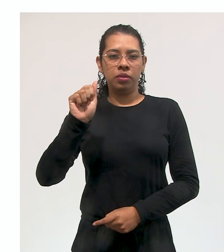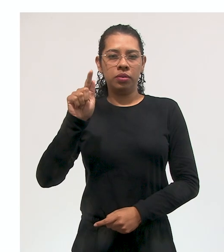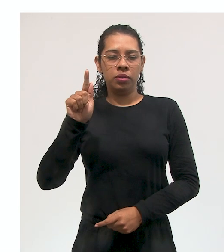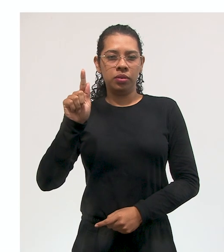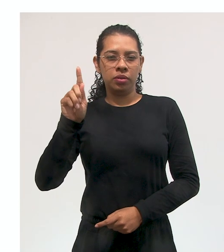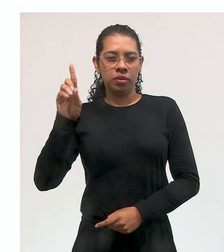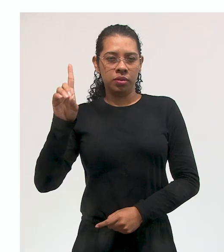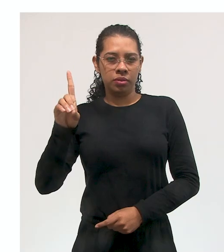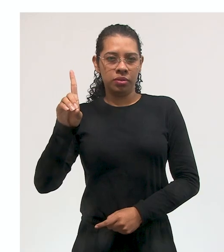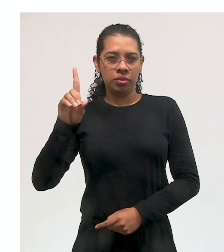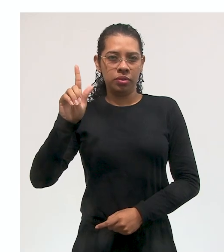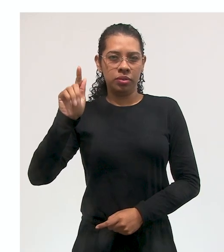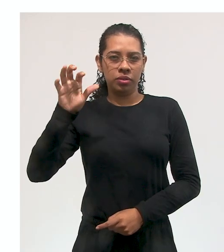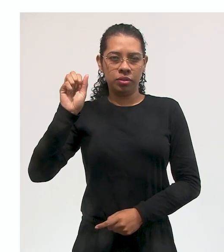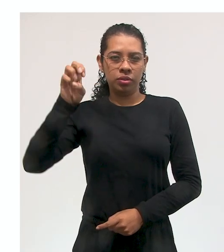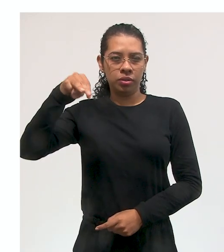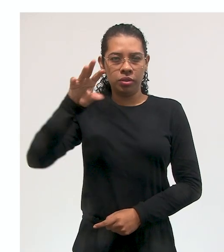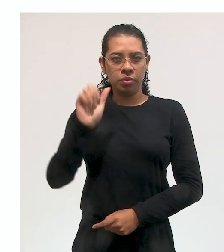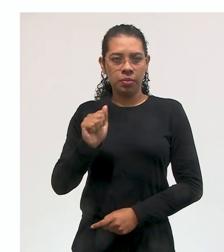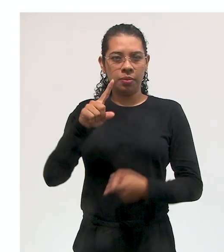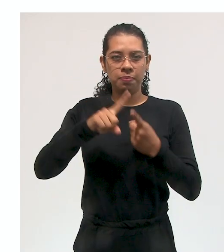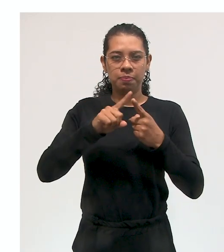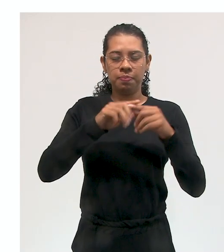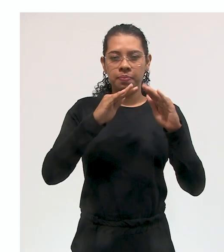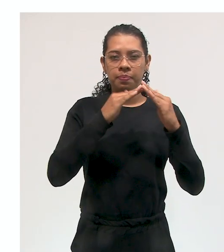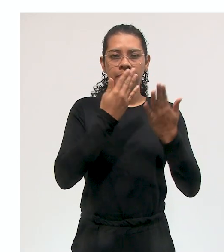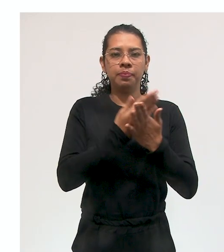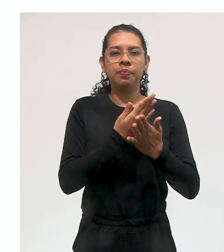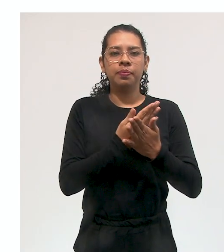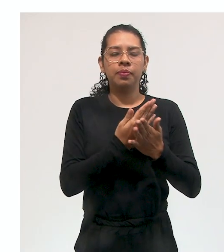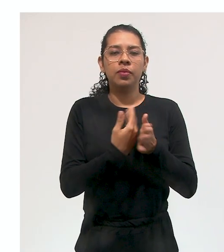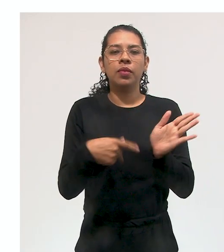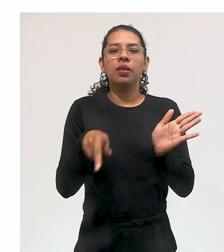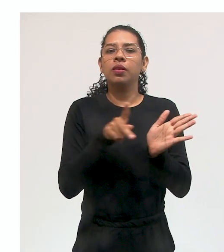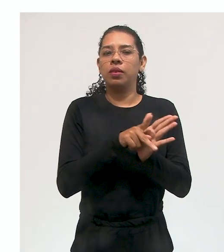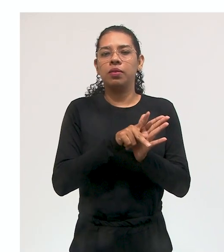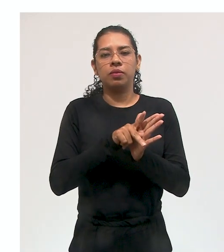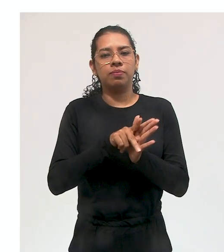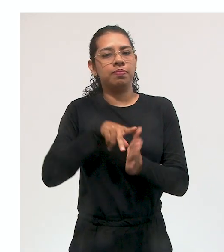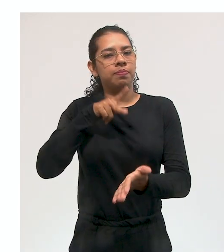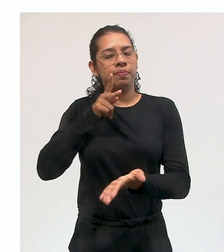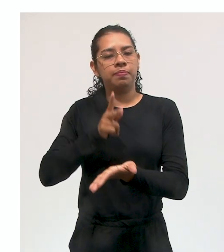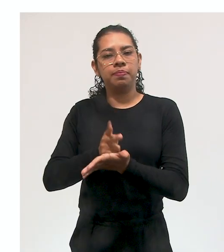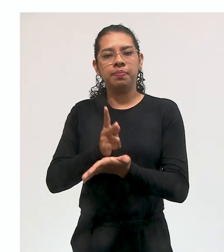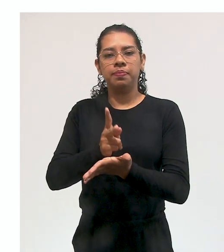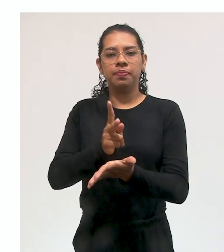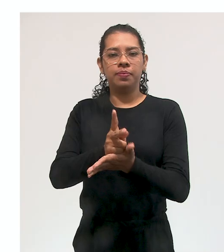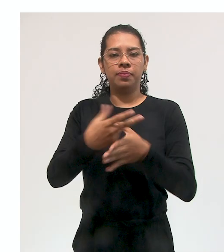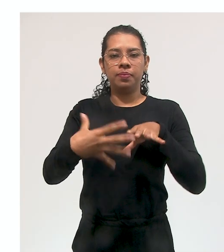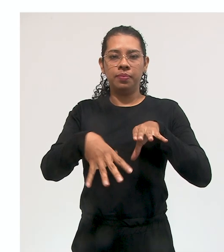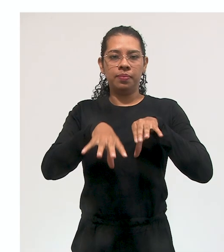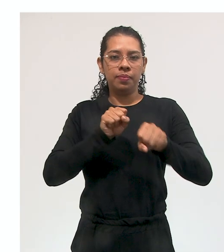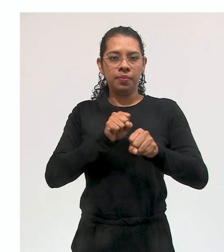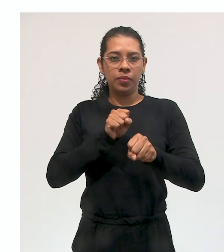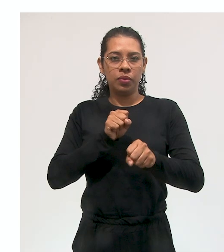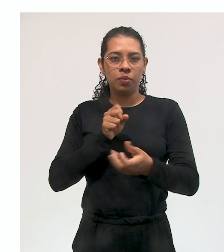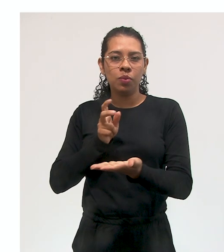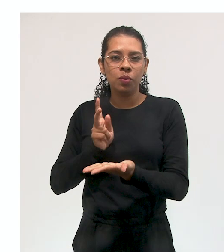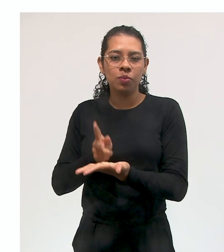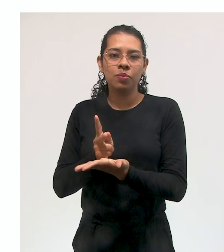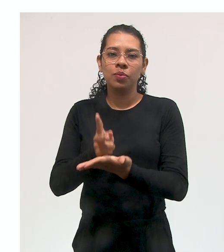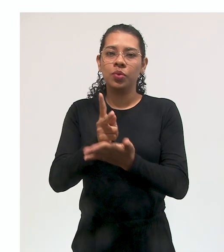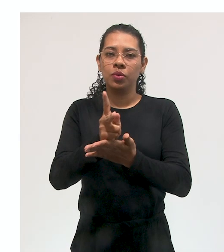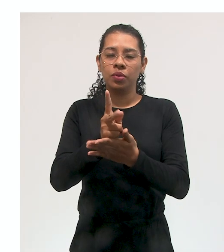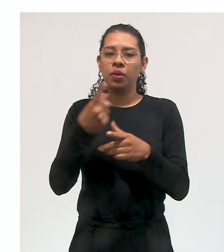O locus de formação a ser privilegiado é a própria escola. Então, ou seja, quem sempre vai sair ganhando na formação